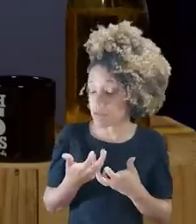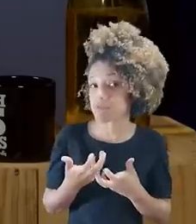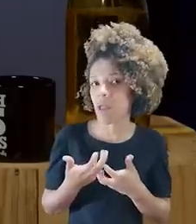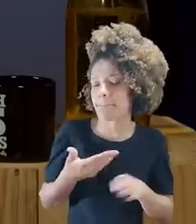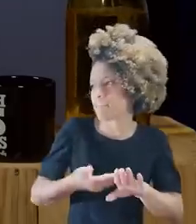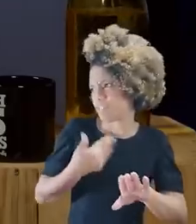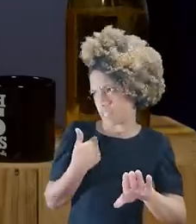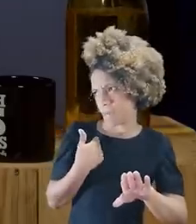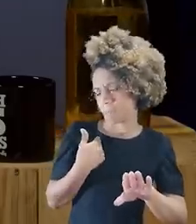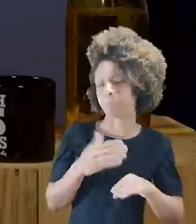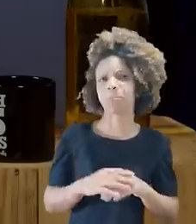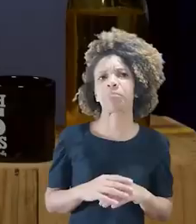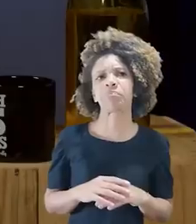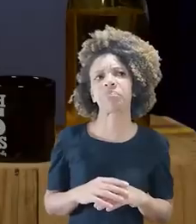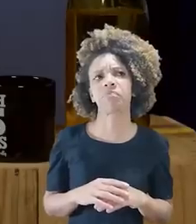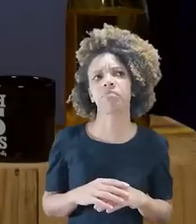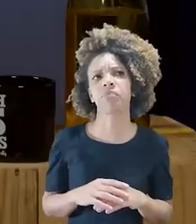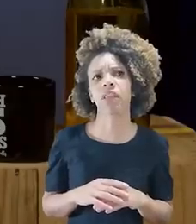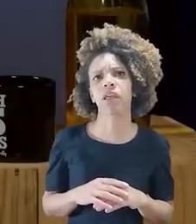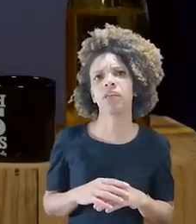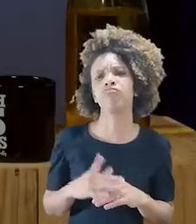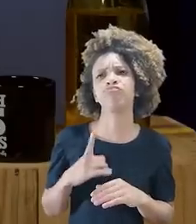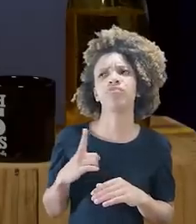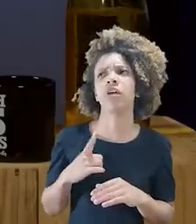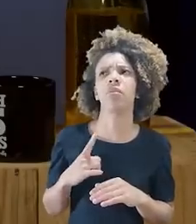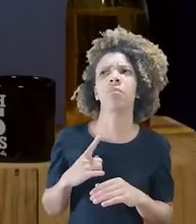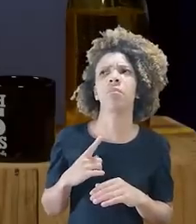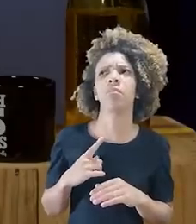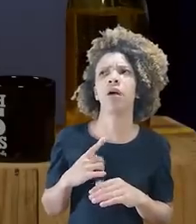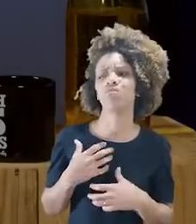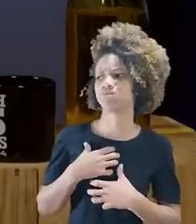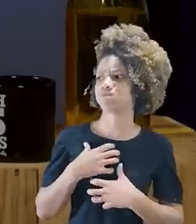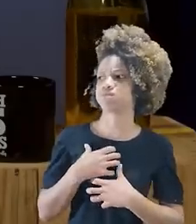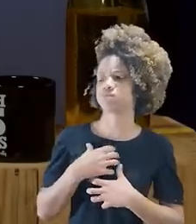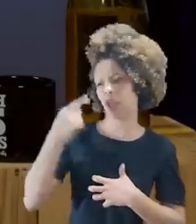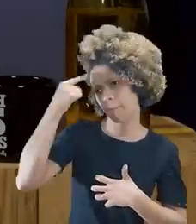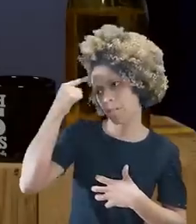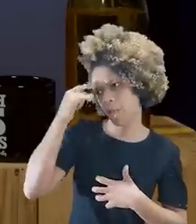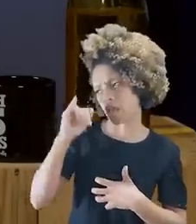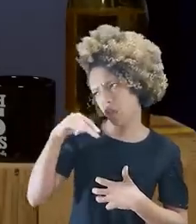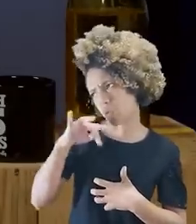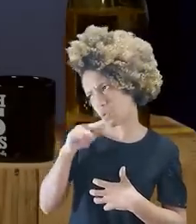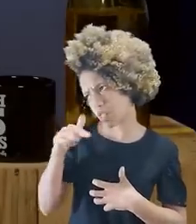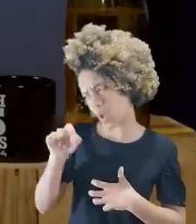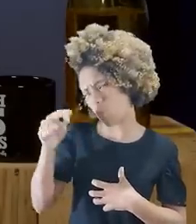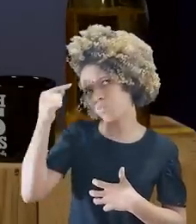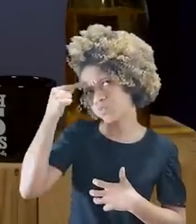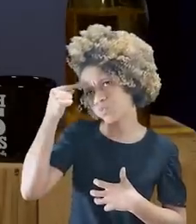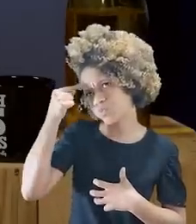me afastar eh era era muito uma era muito uma intuição a gente eu tenho uma intuição